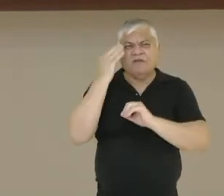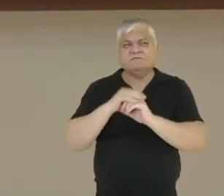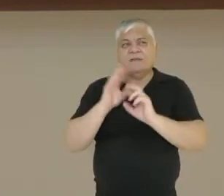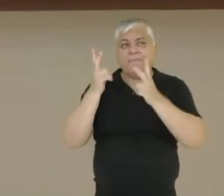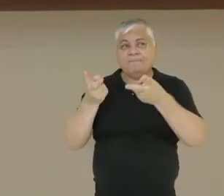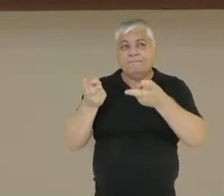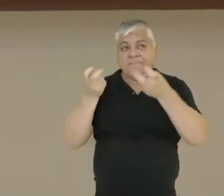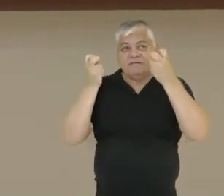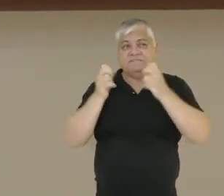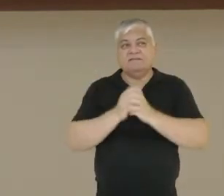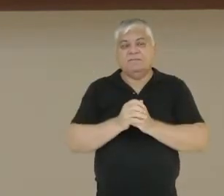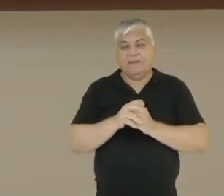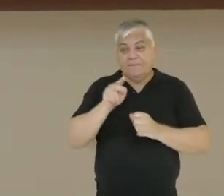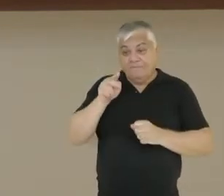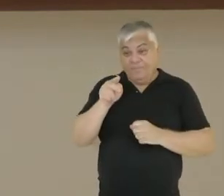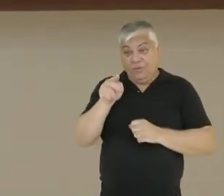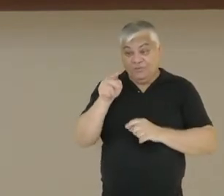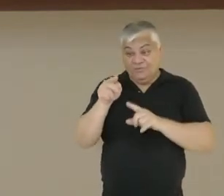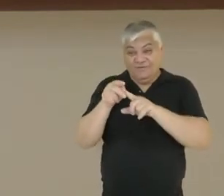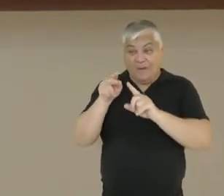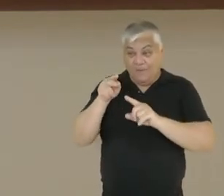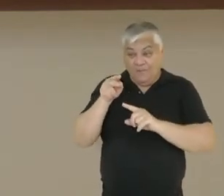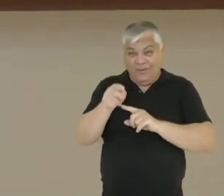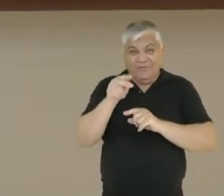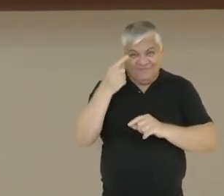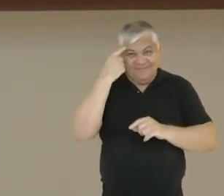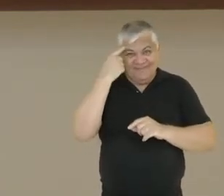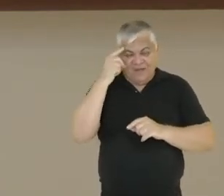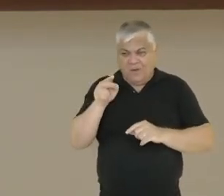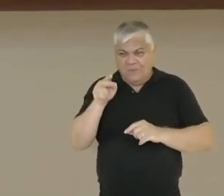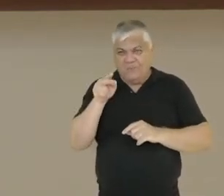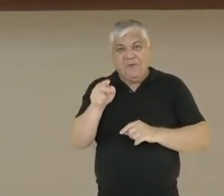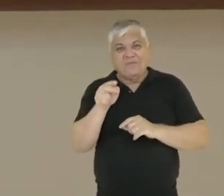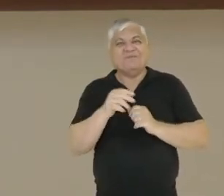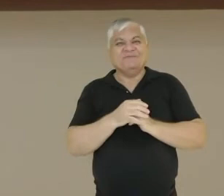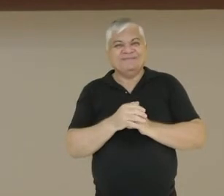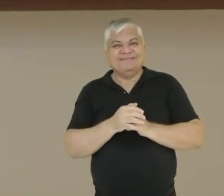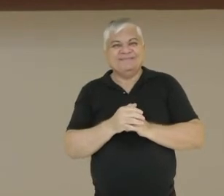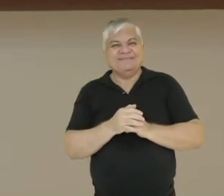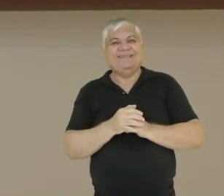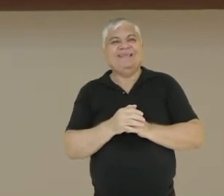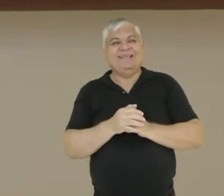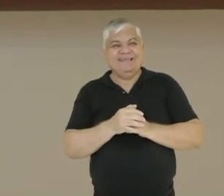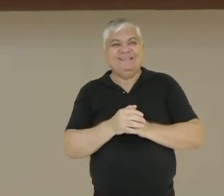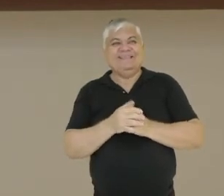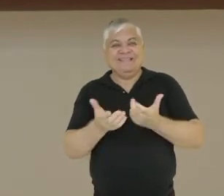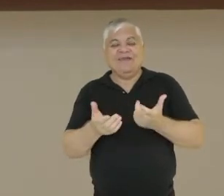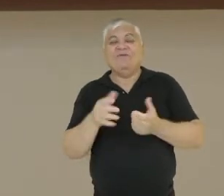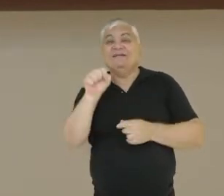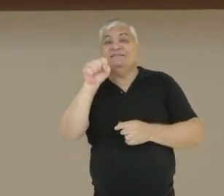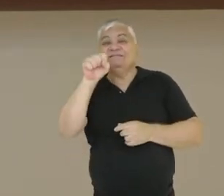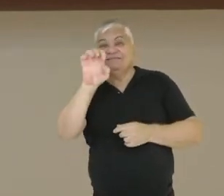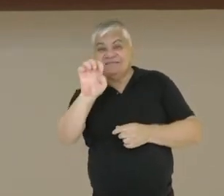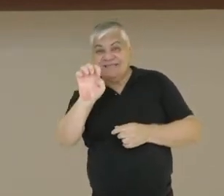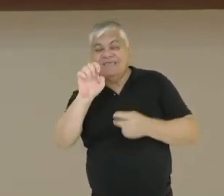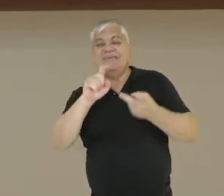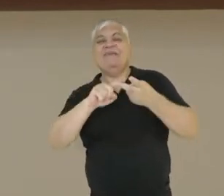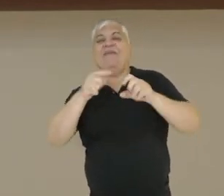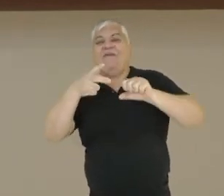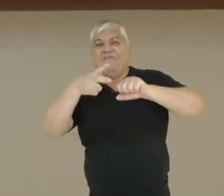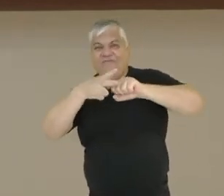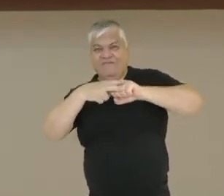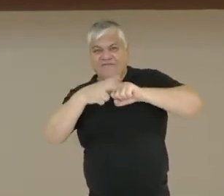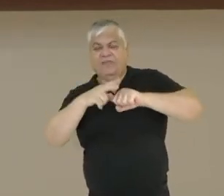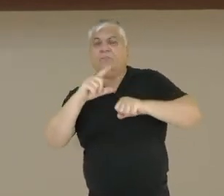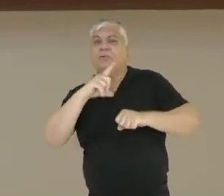notícia possui fonte. Olha lá. Viram? Conjunção subordinativa se e verbo. Logo, ali